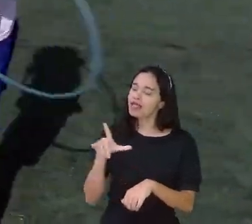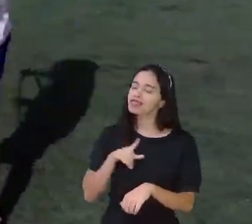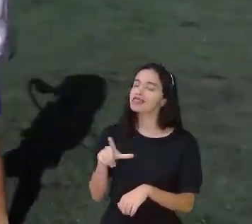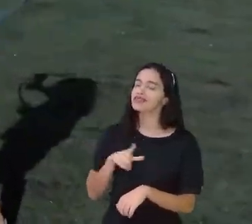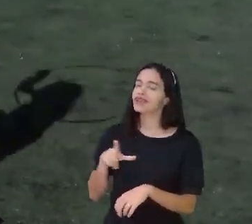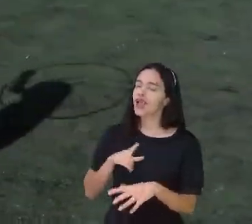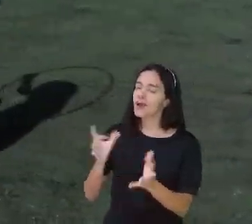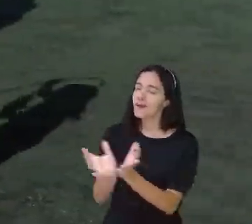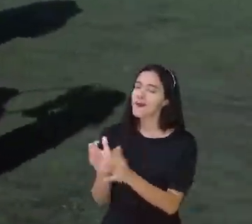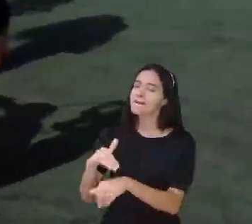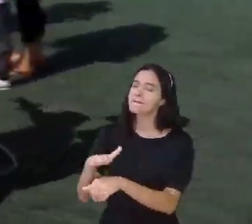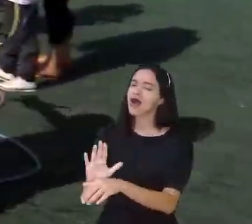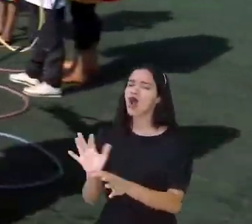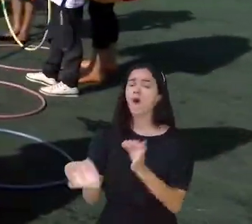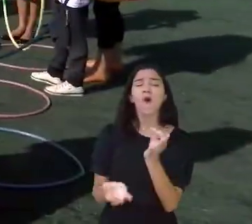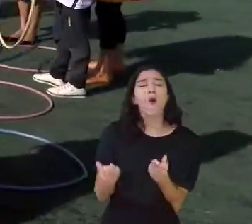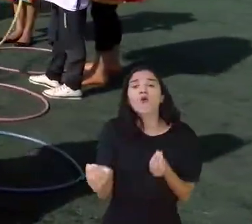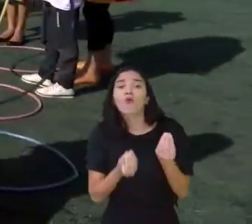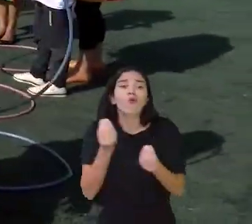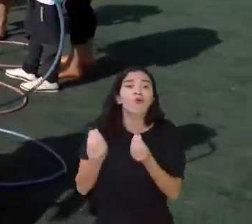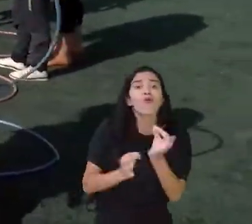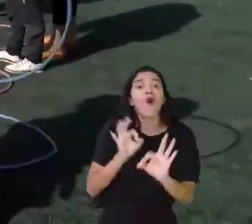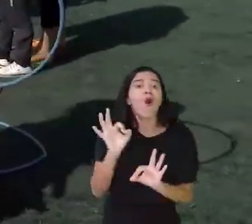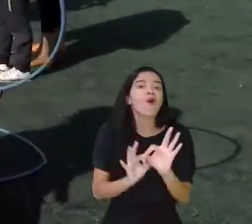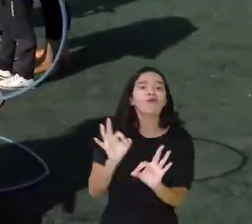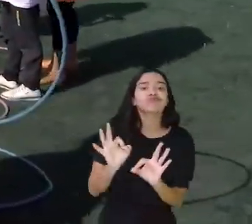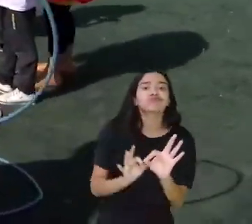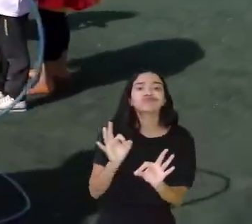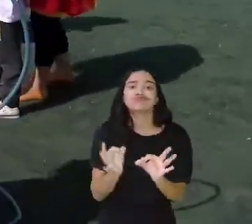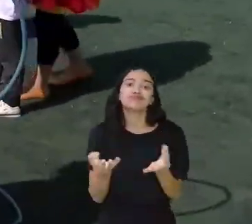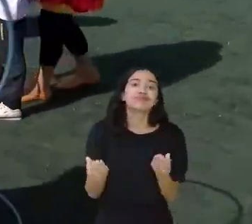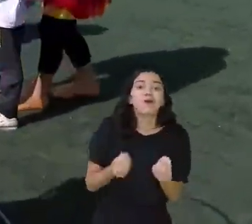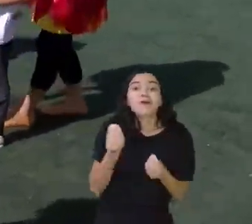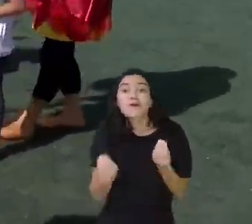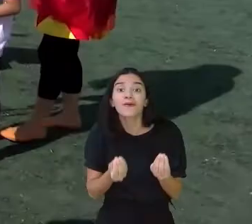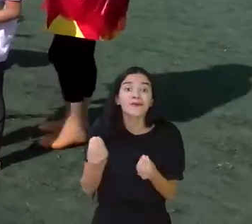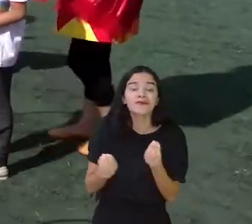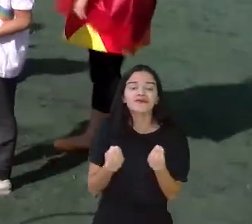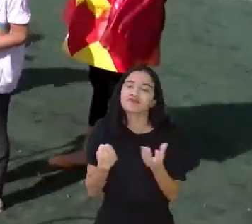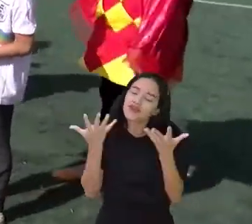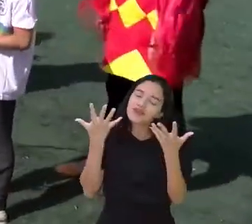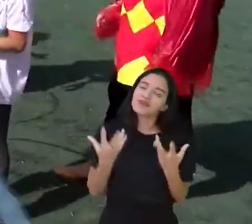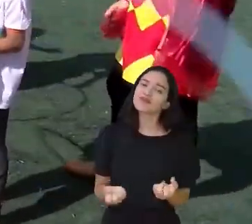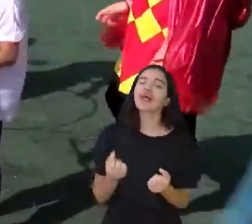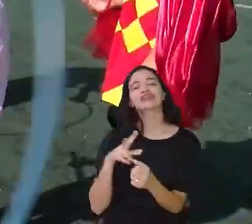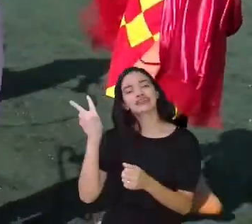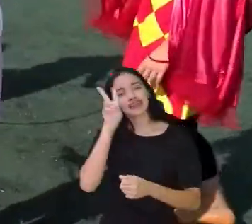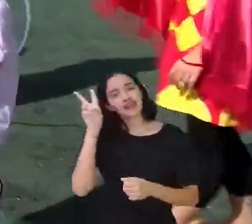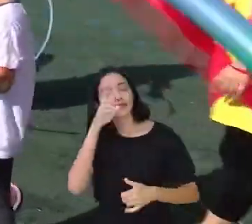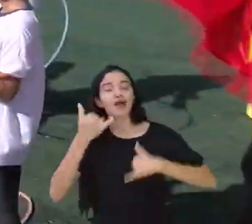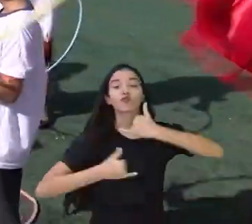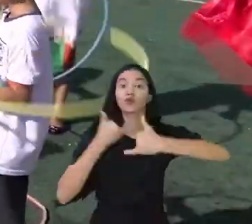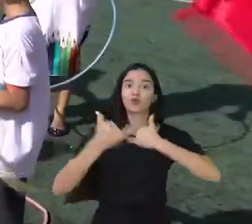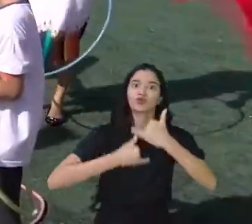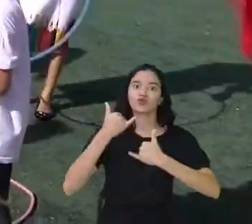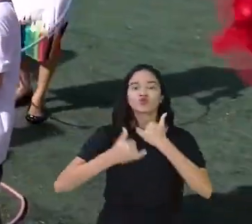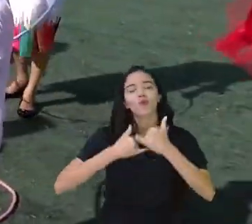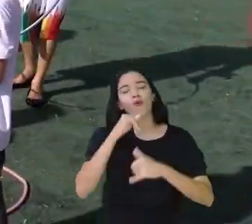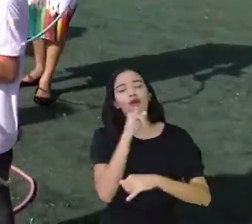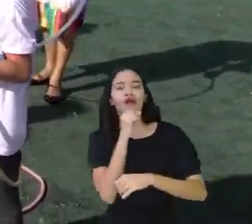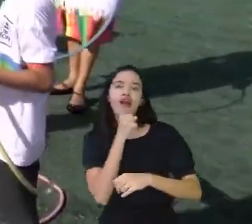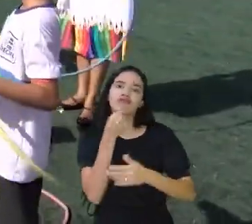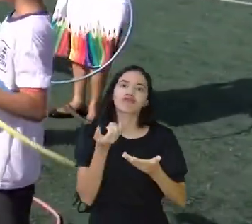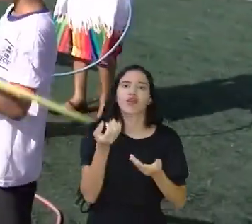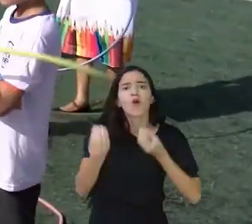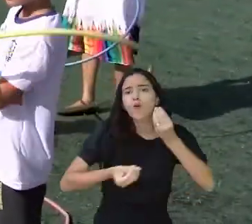Olha ali. Como é que organiza aí o bambolê? Bora, professora Mauricéia, como é que é? Vamos lá, a gente tem que lembrar do jogo da velha. Como é que então, é o